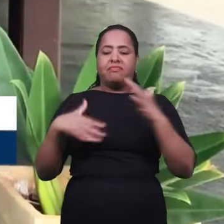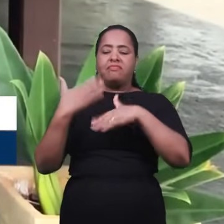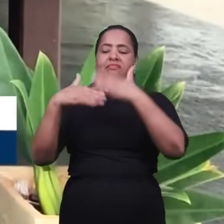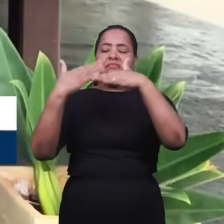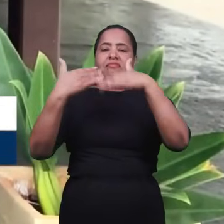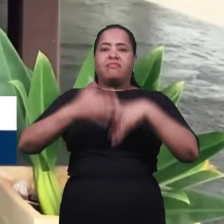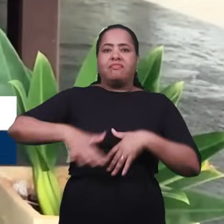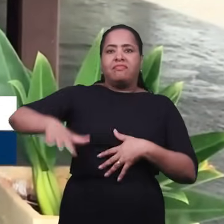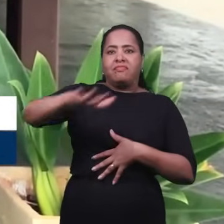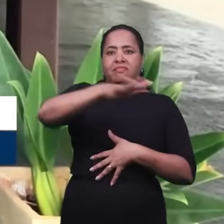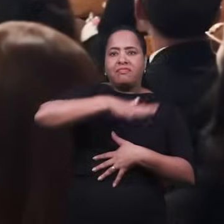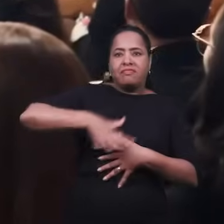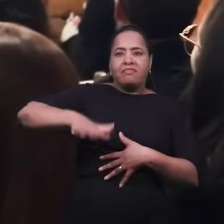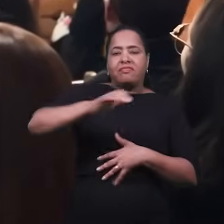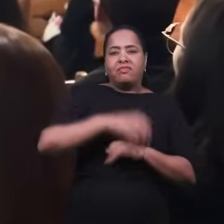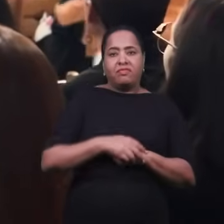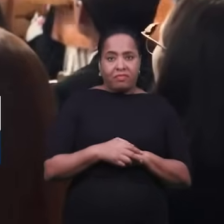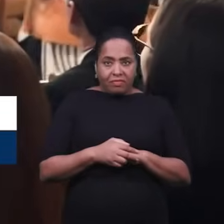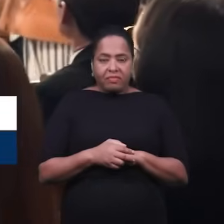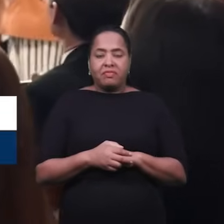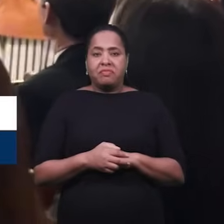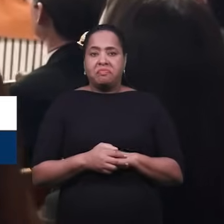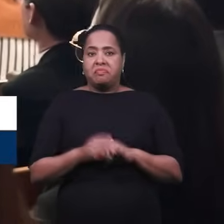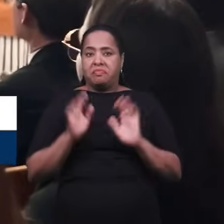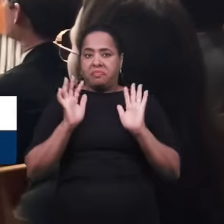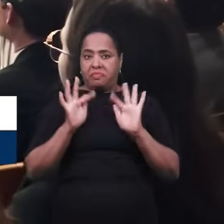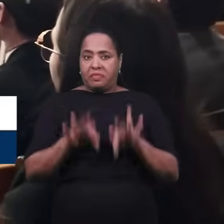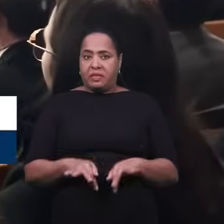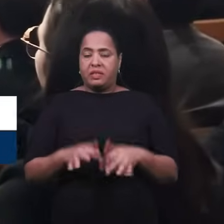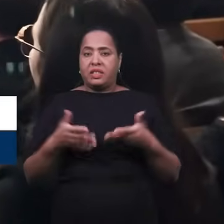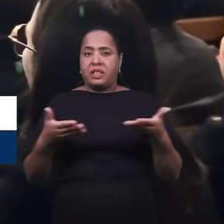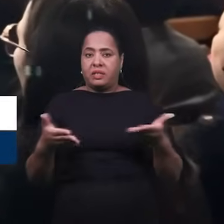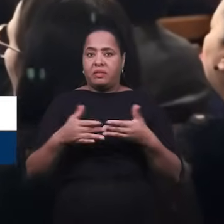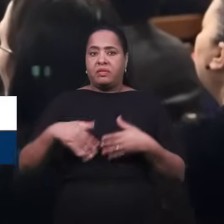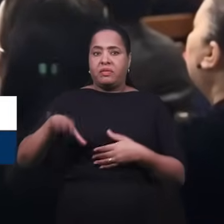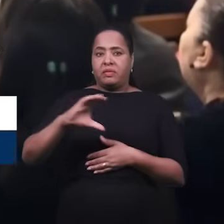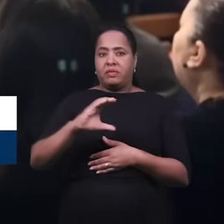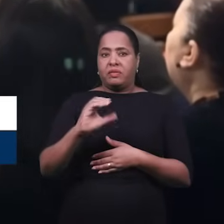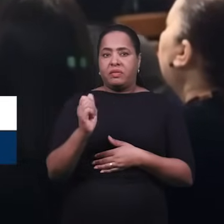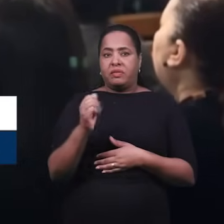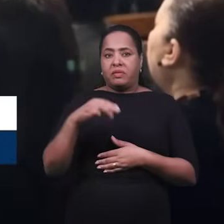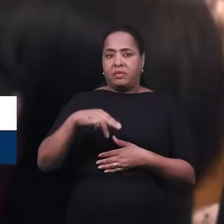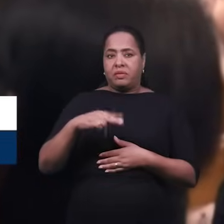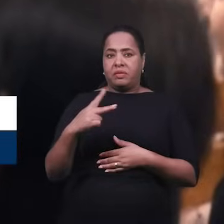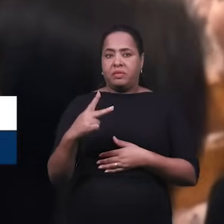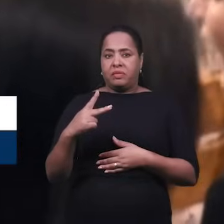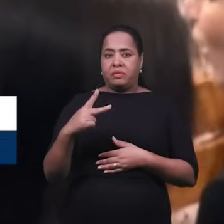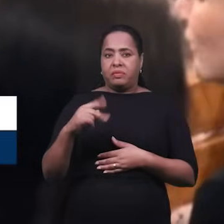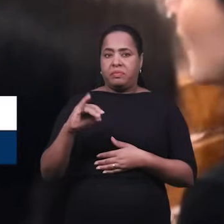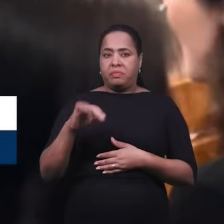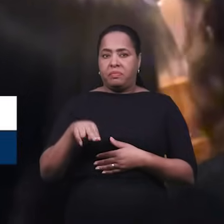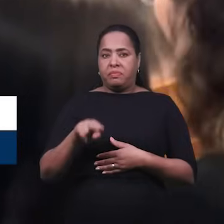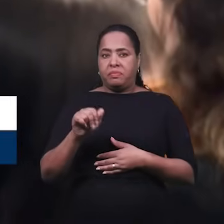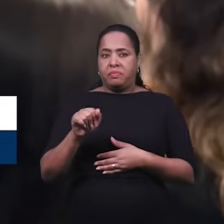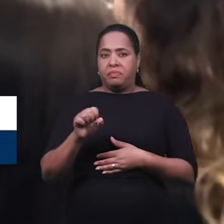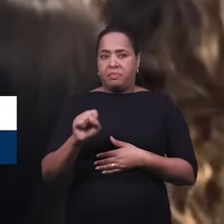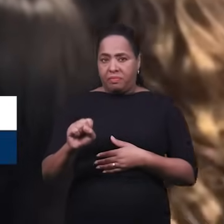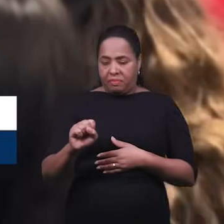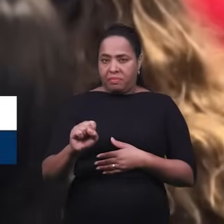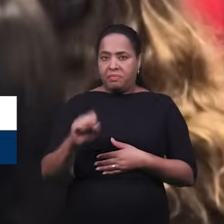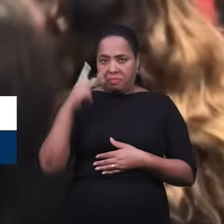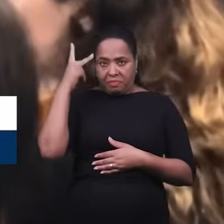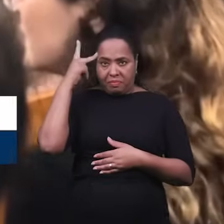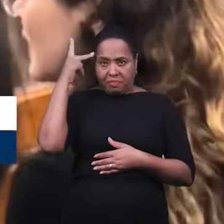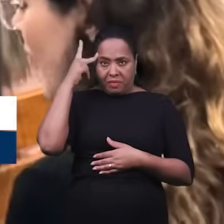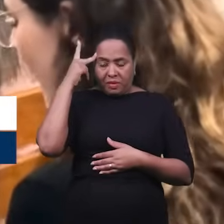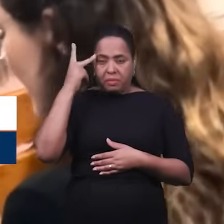da obra do Senhor na nossa região. Para finalizar a matéria de hoje, vamos para a região de Campinas. Por lá aconteceu uma